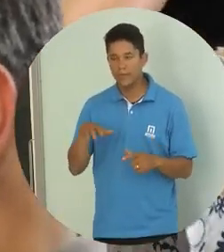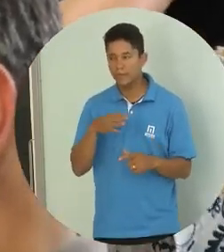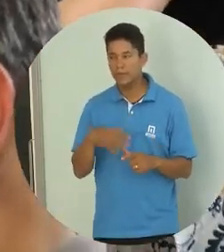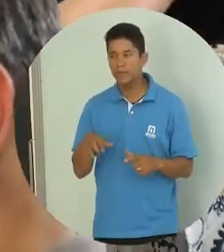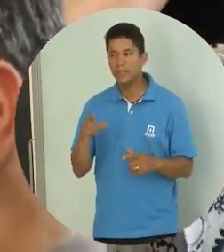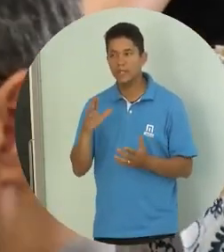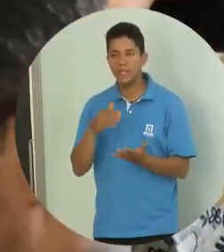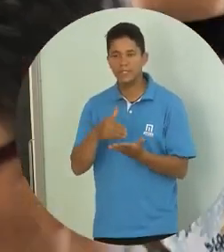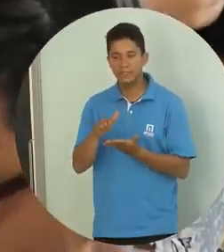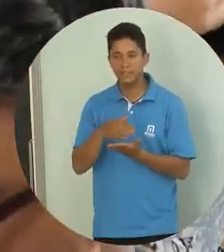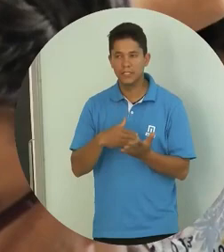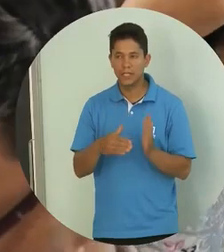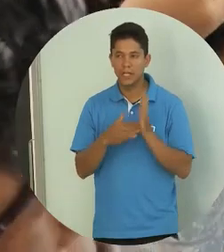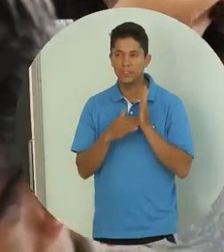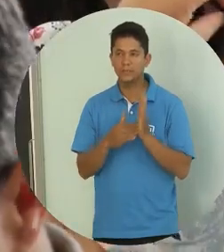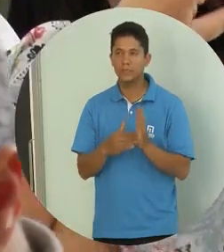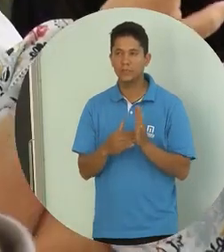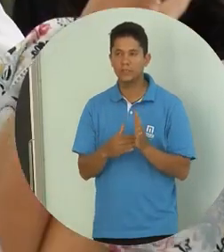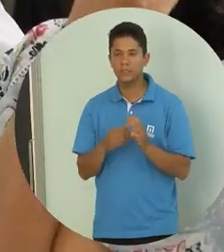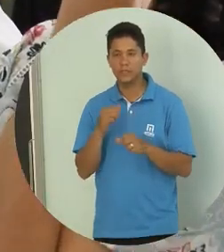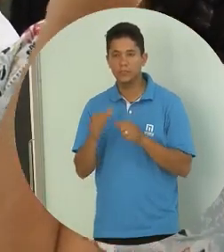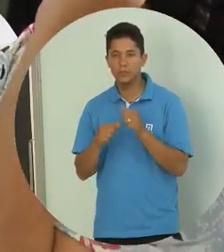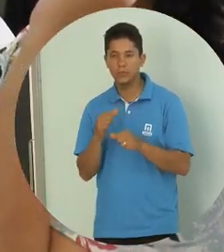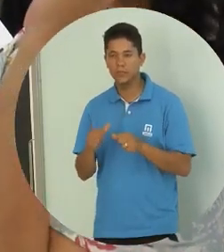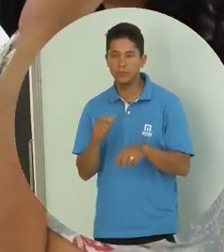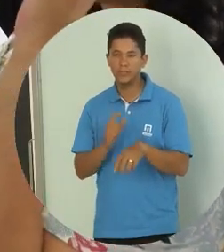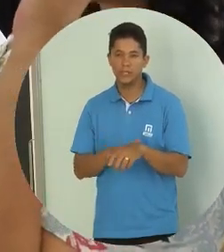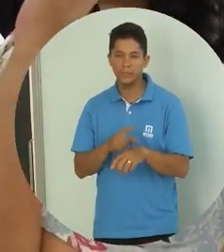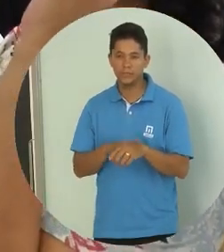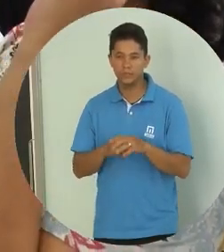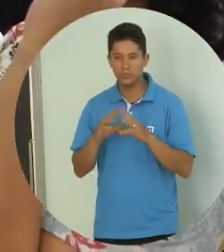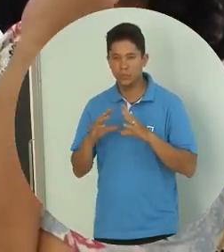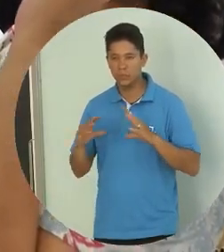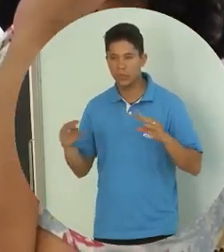cura fixa, como que isso funciona?